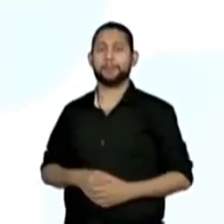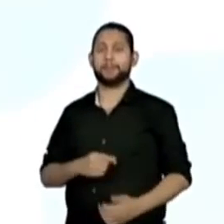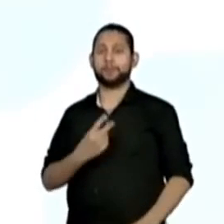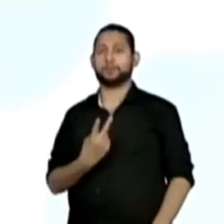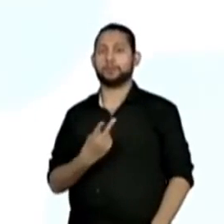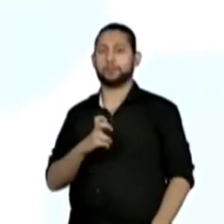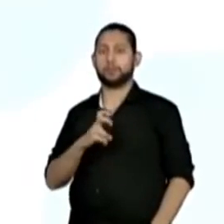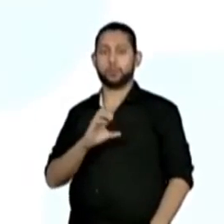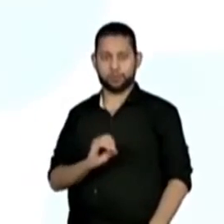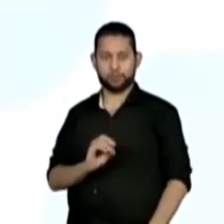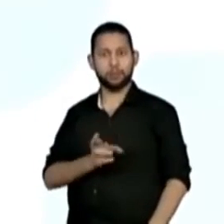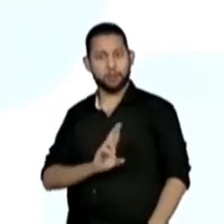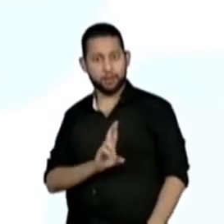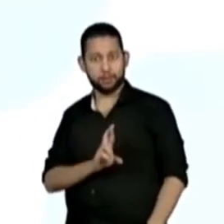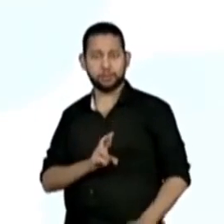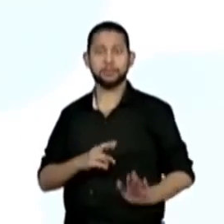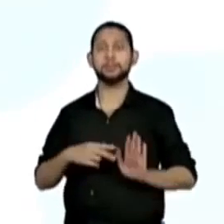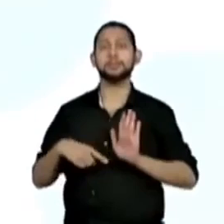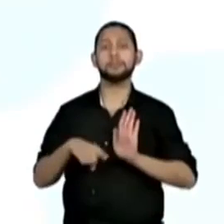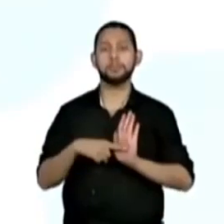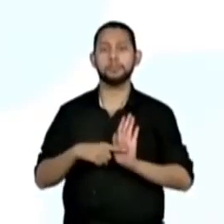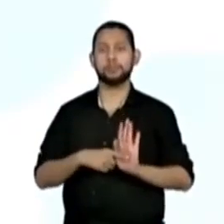menos 3750